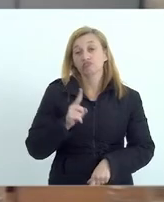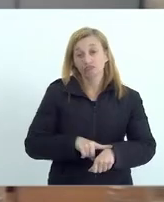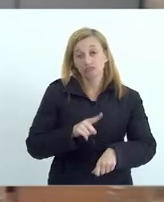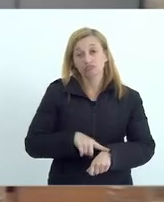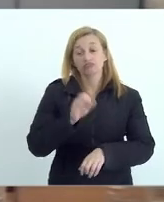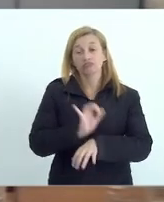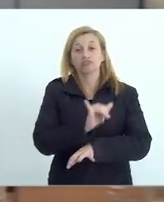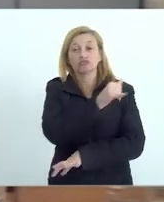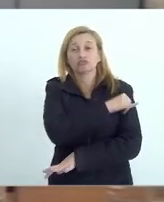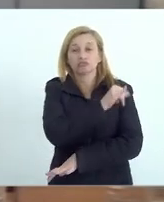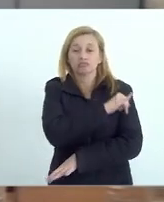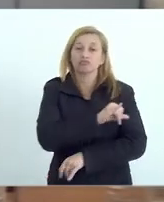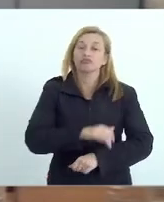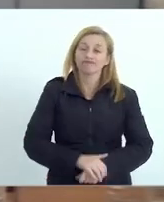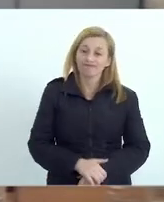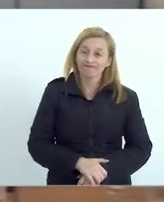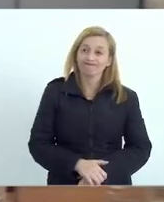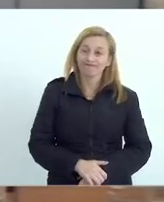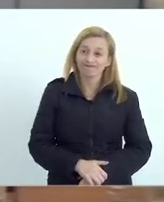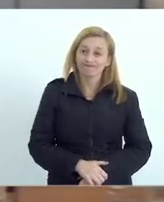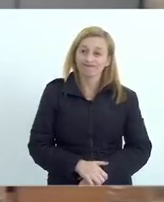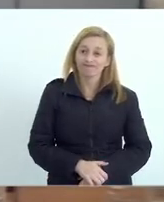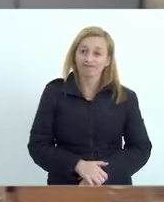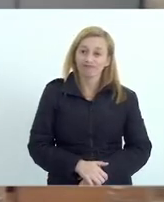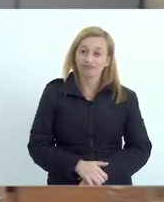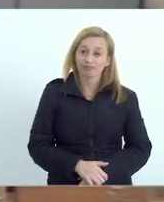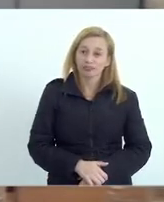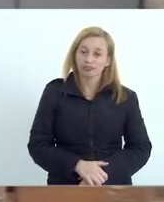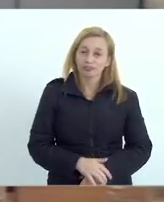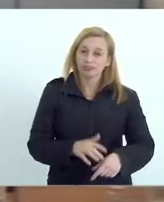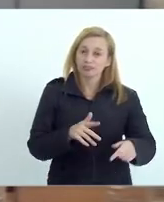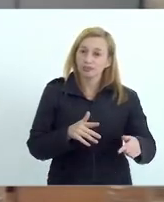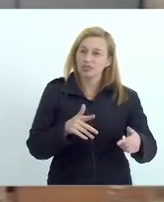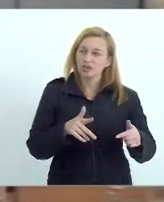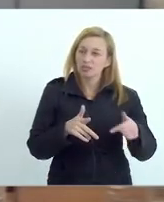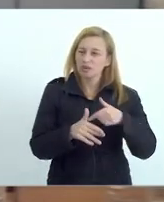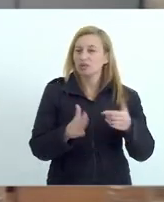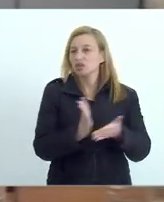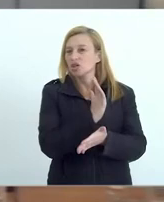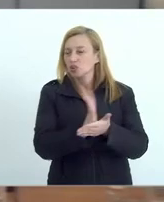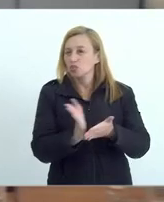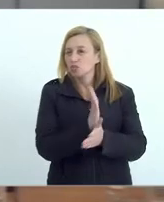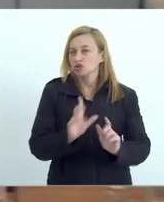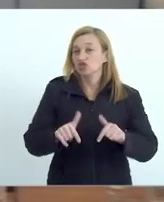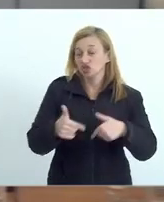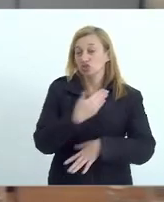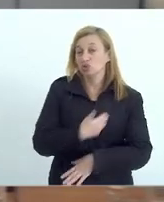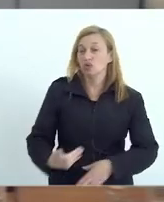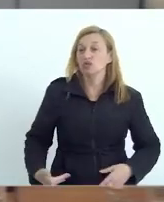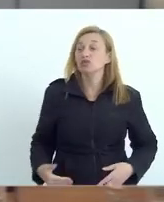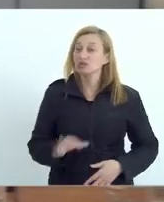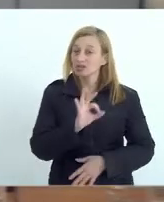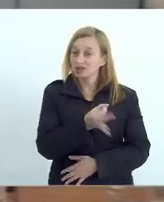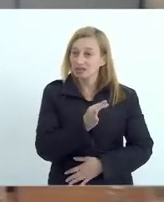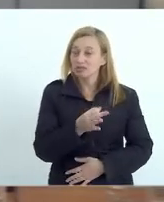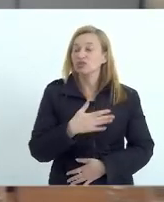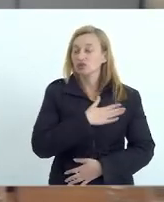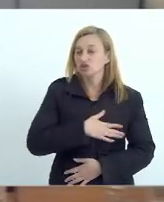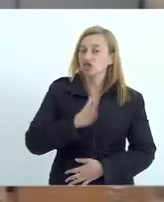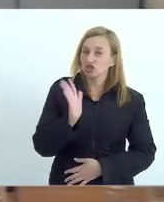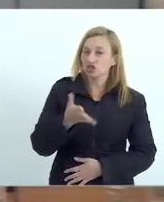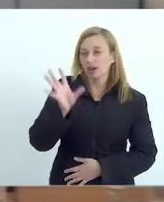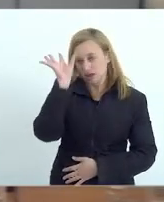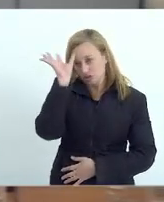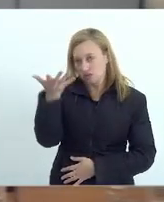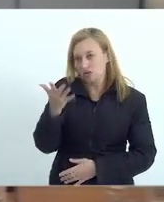momento no estado do Rio de Janeiro que nos traz é uma certa restrição em algumas ações que o governador logicamente já gostaria de